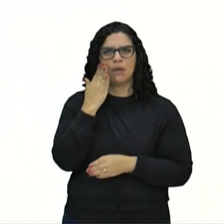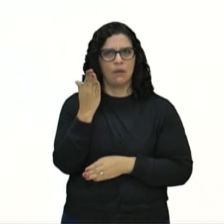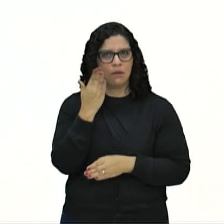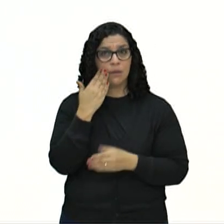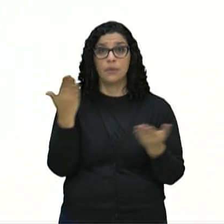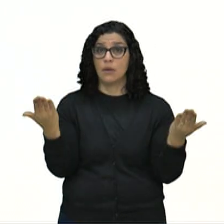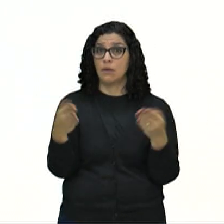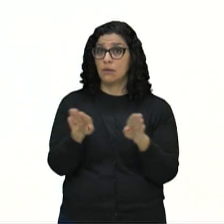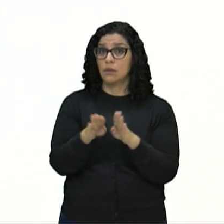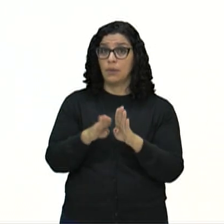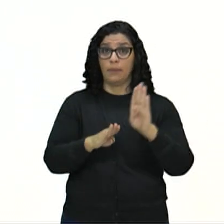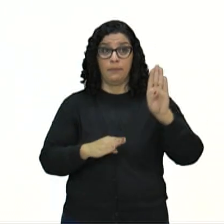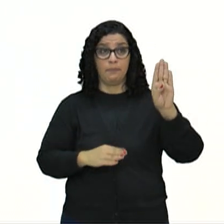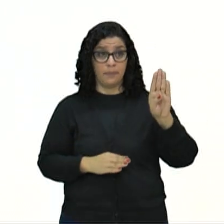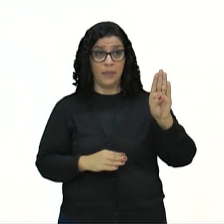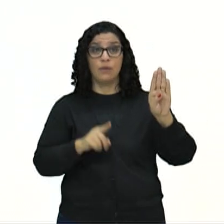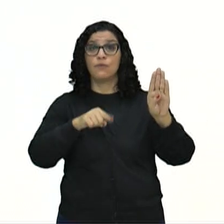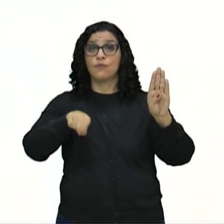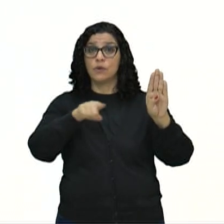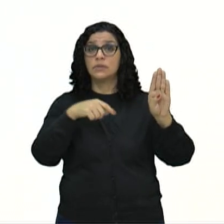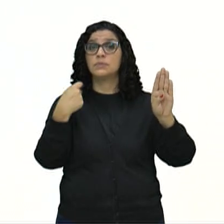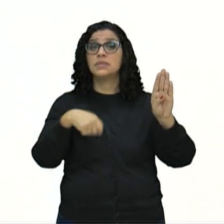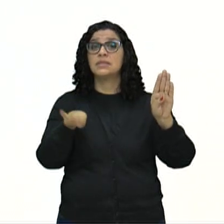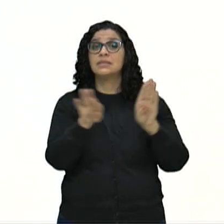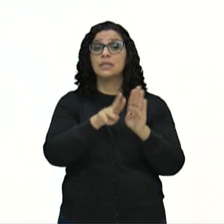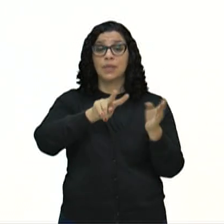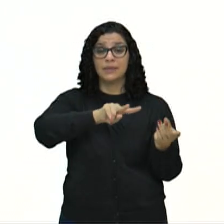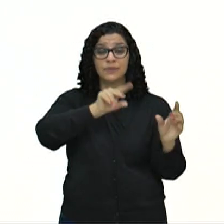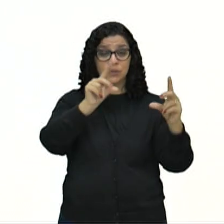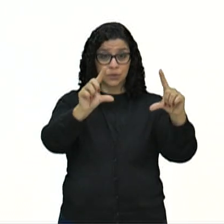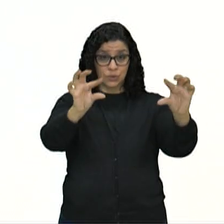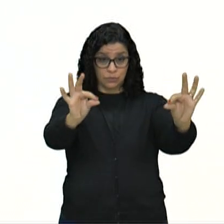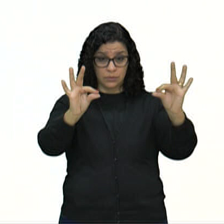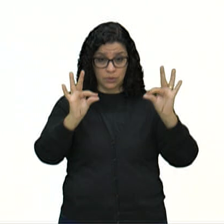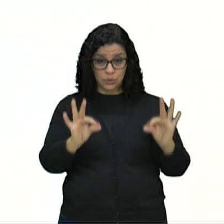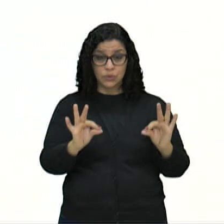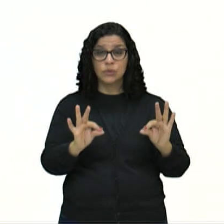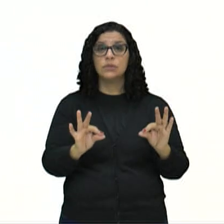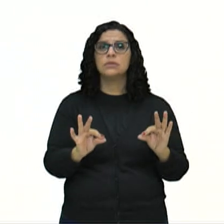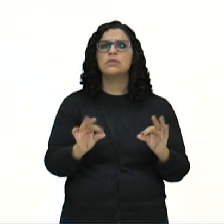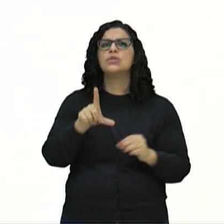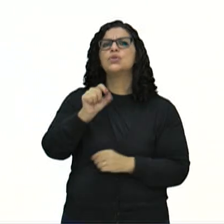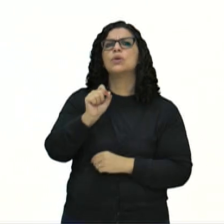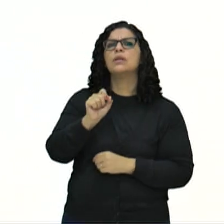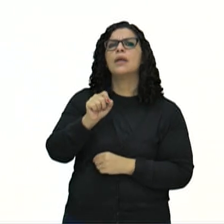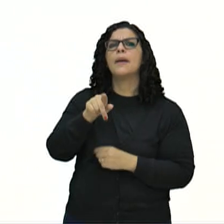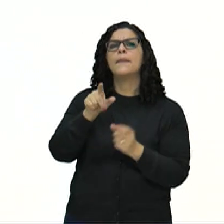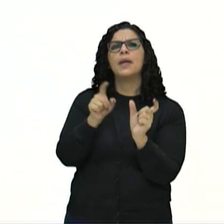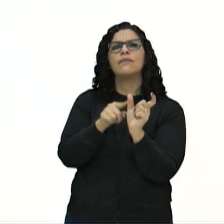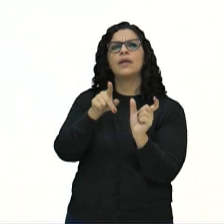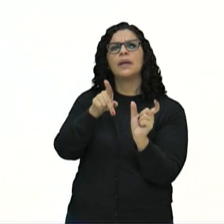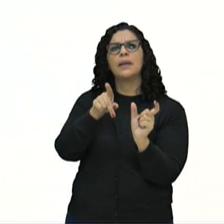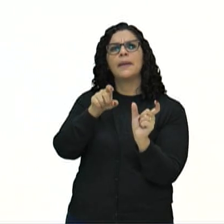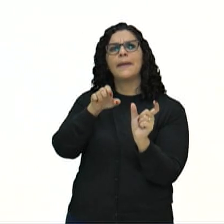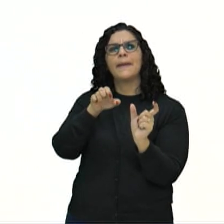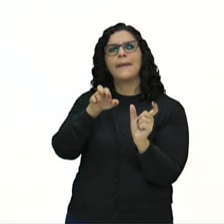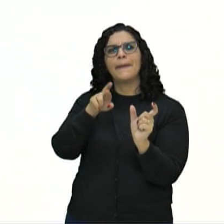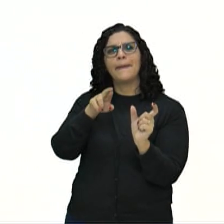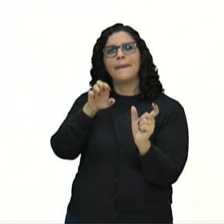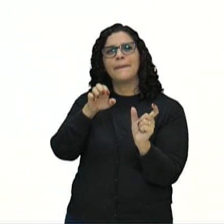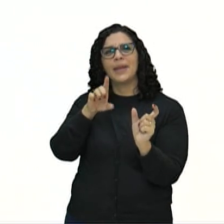Agora, na letra B, vocês devem transcrever o predicado. Achando o sujeito,